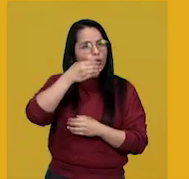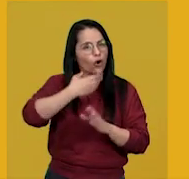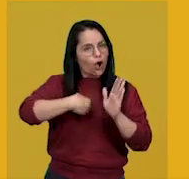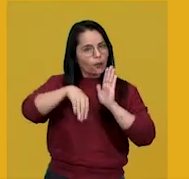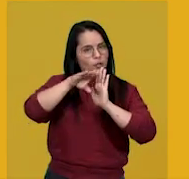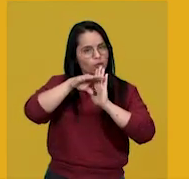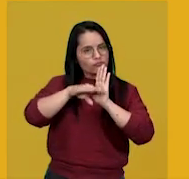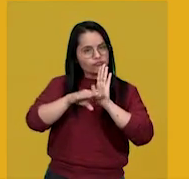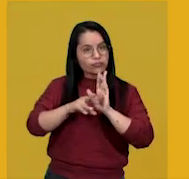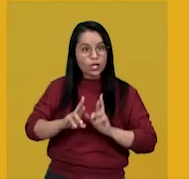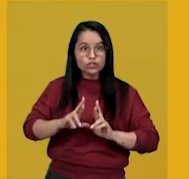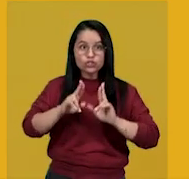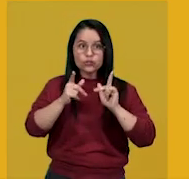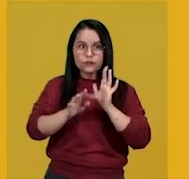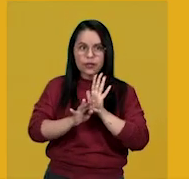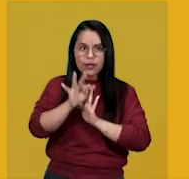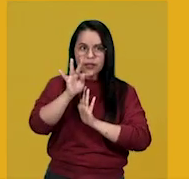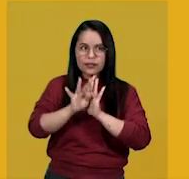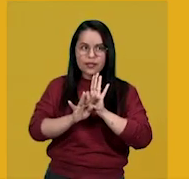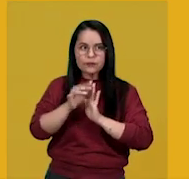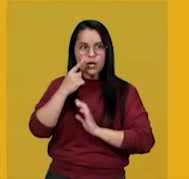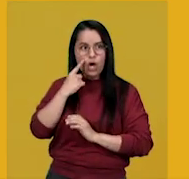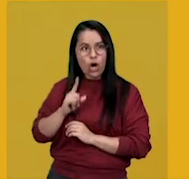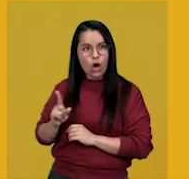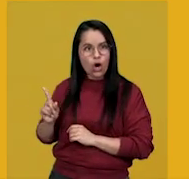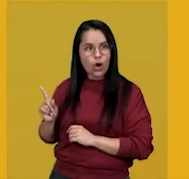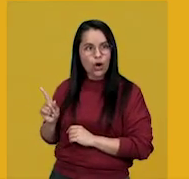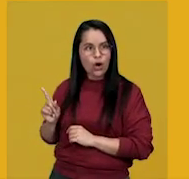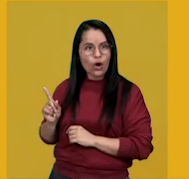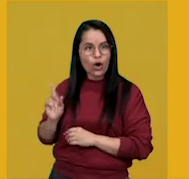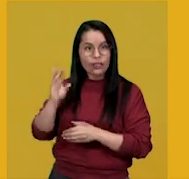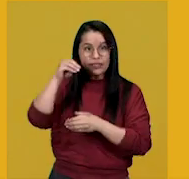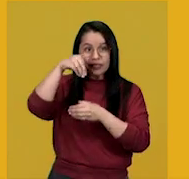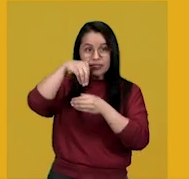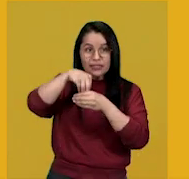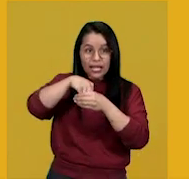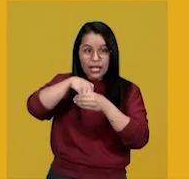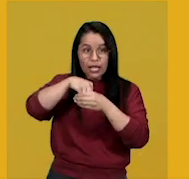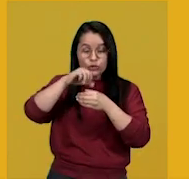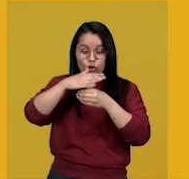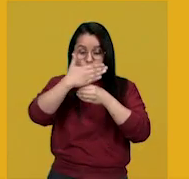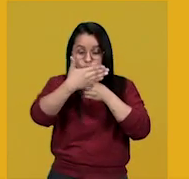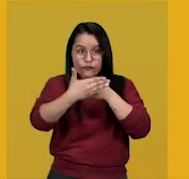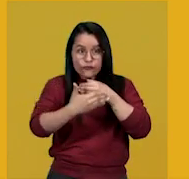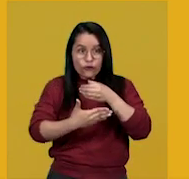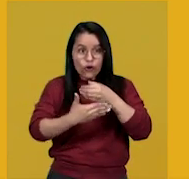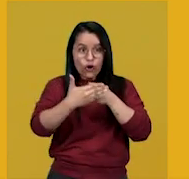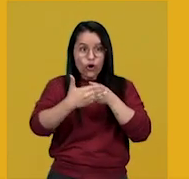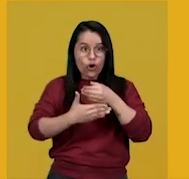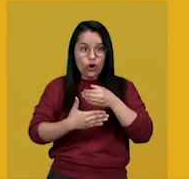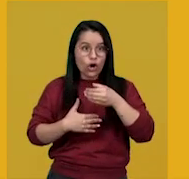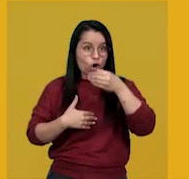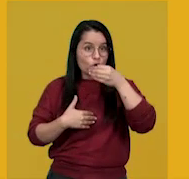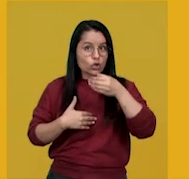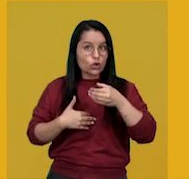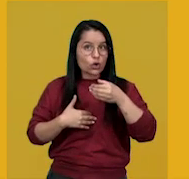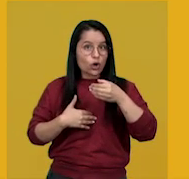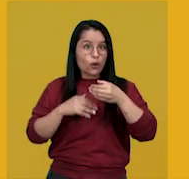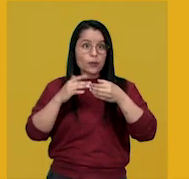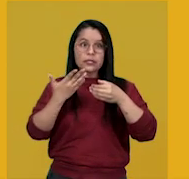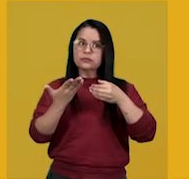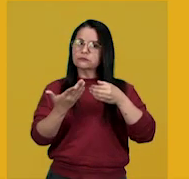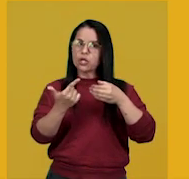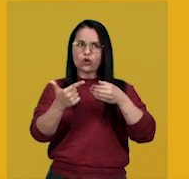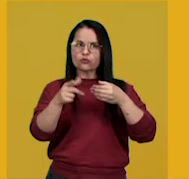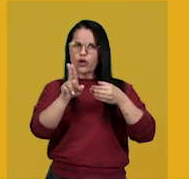uma diferença de temperatura entre parte interna do copo e a parte interna. Então, nós não